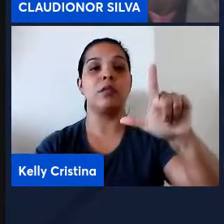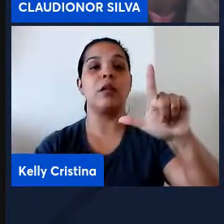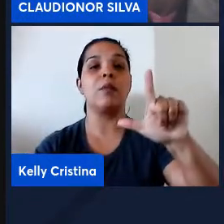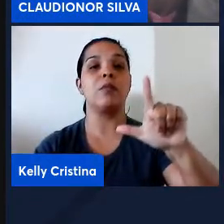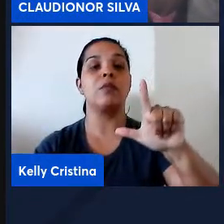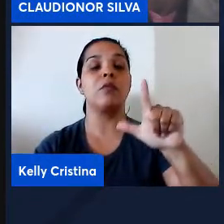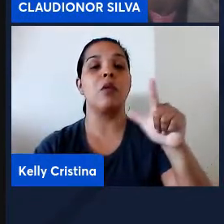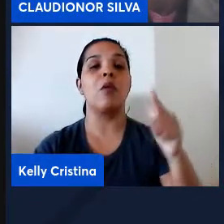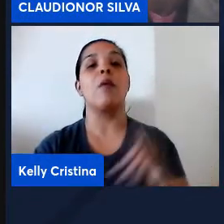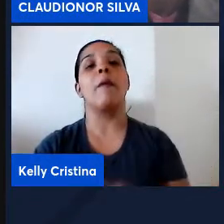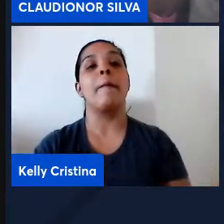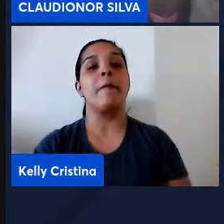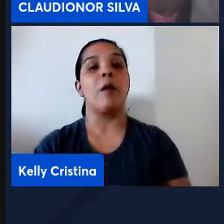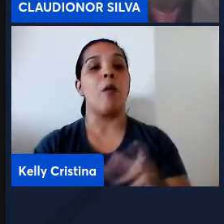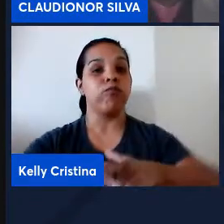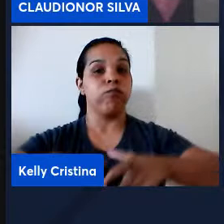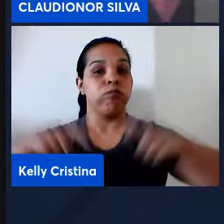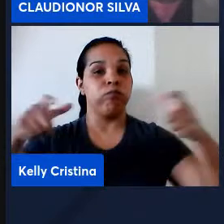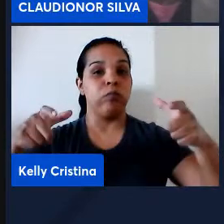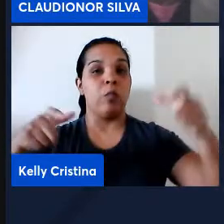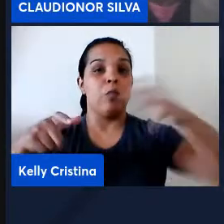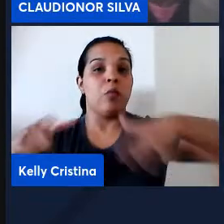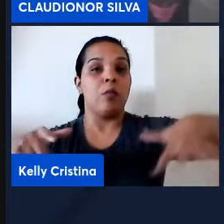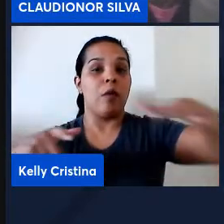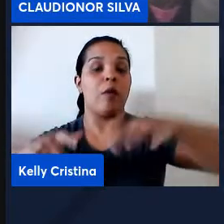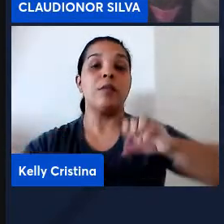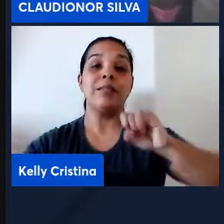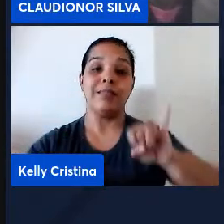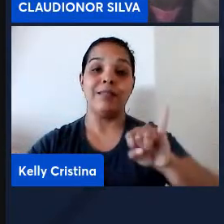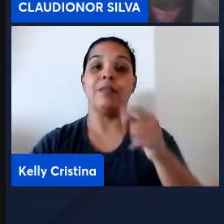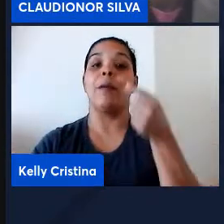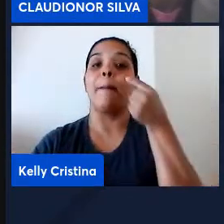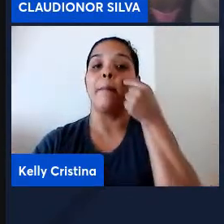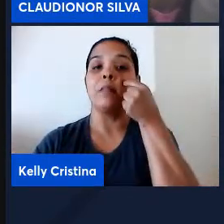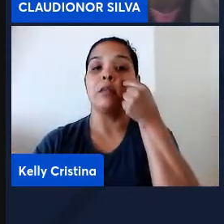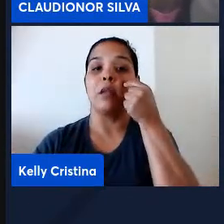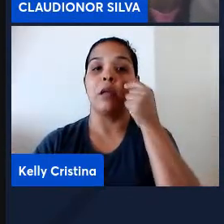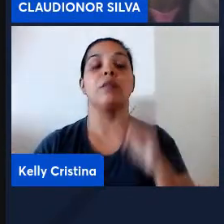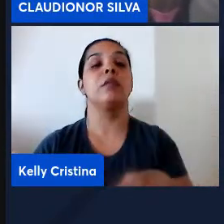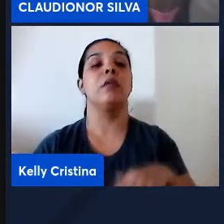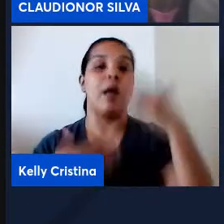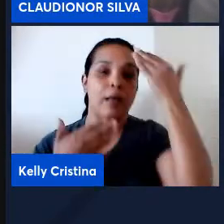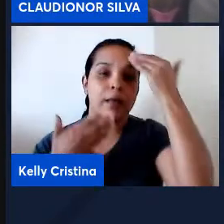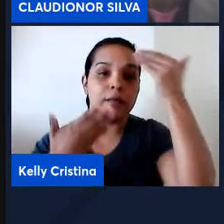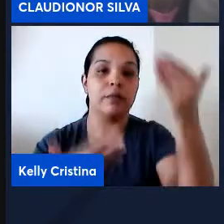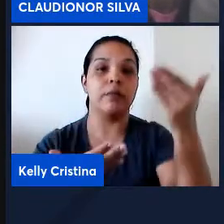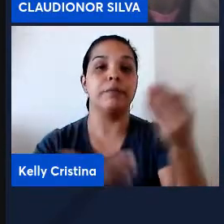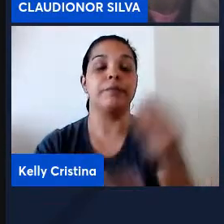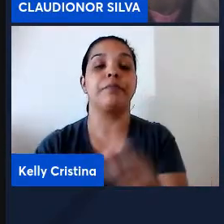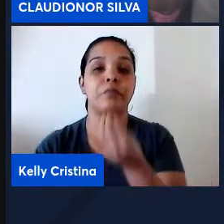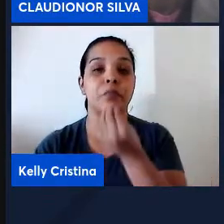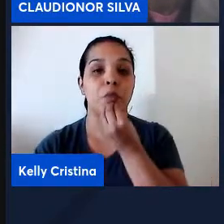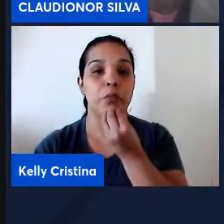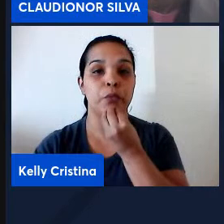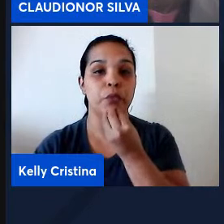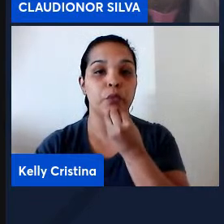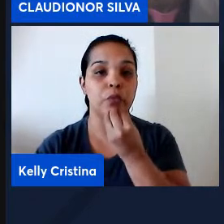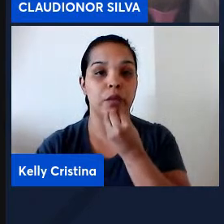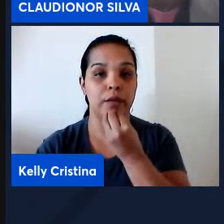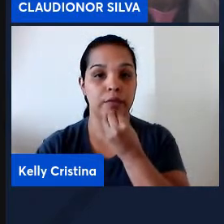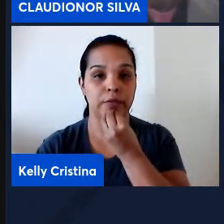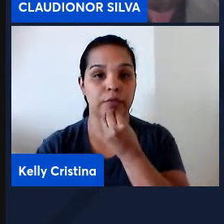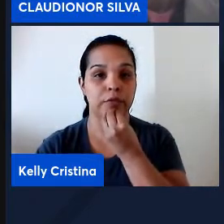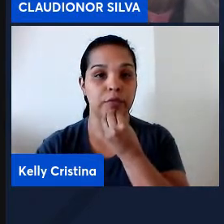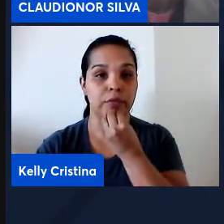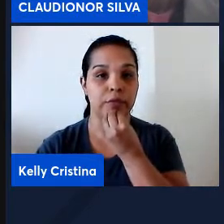público talvez muito maior do que se fosse um evento presencial. Então, eu agradeço a oportunidade de estar aqui